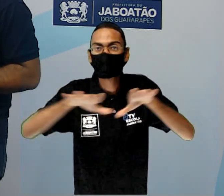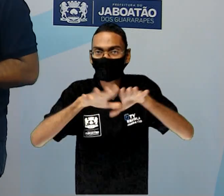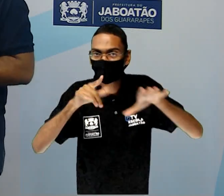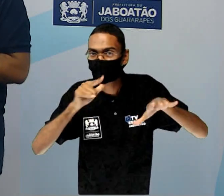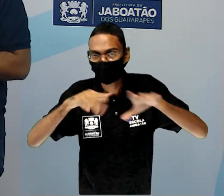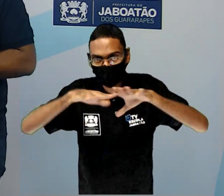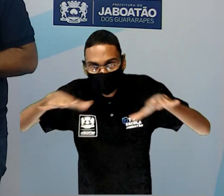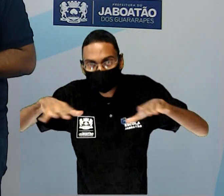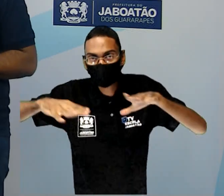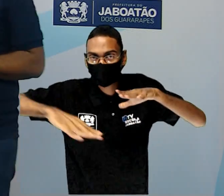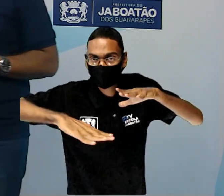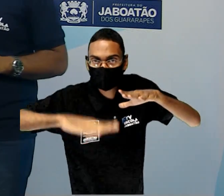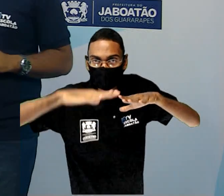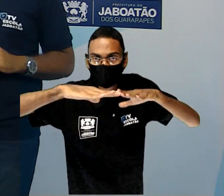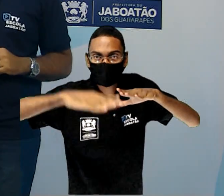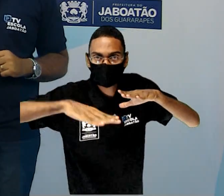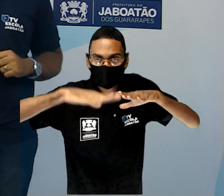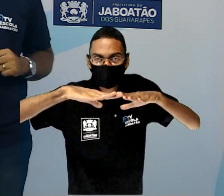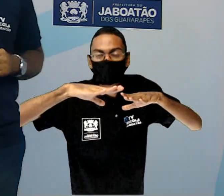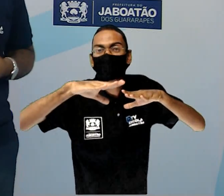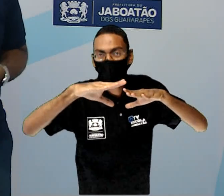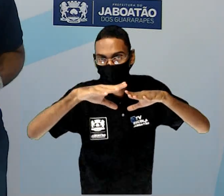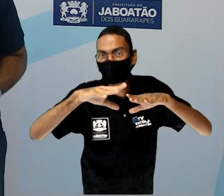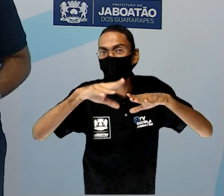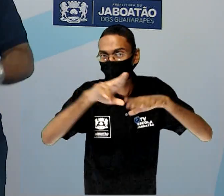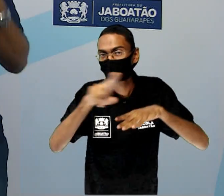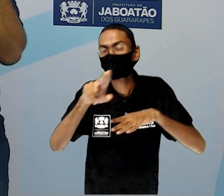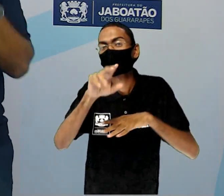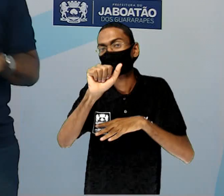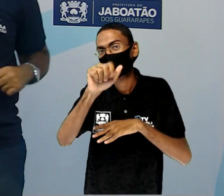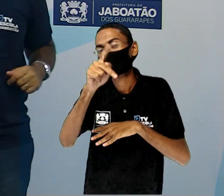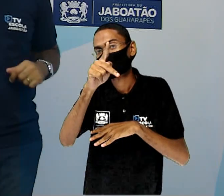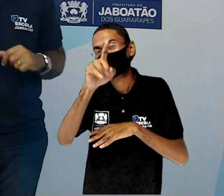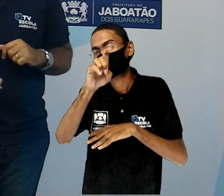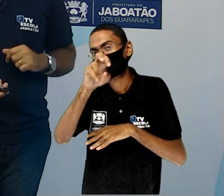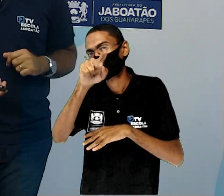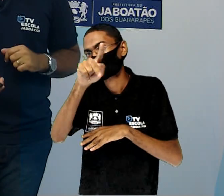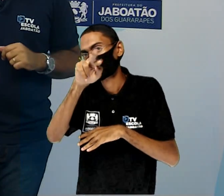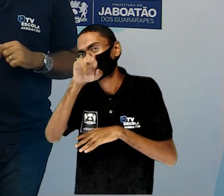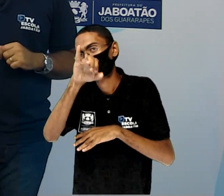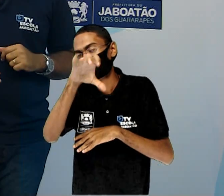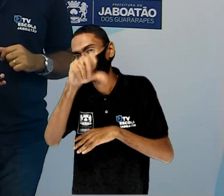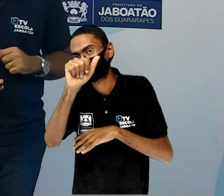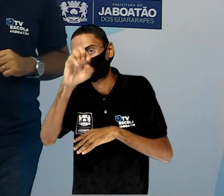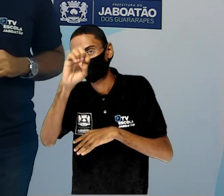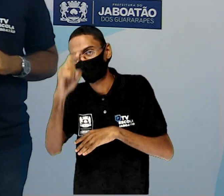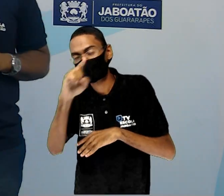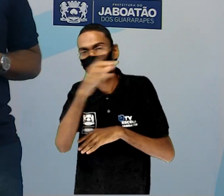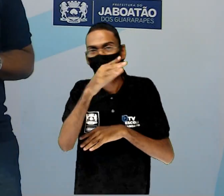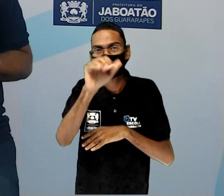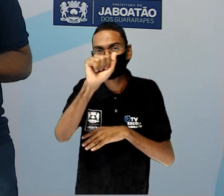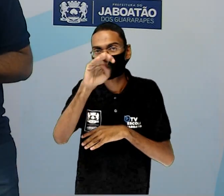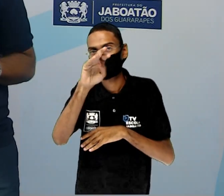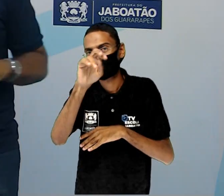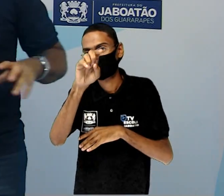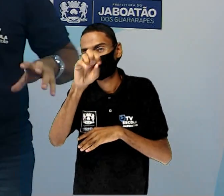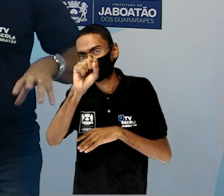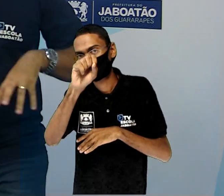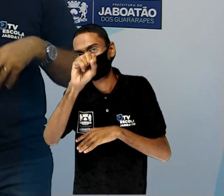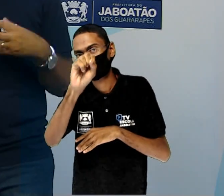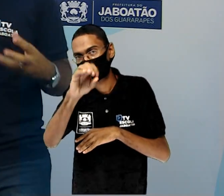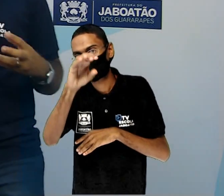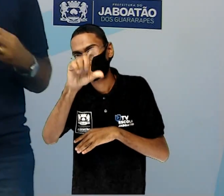mar, nós chamamos de depressão absoluta, conceito que nós trabalhamos uma outra aula. E aí a gente